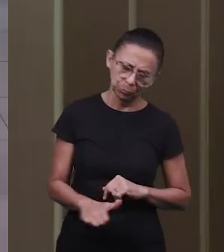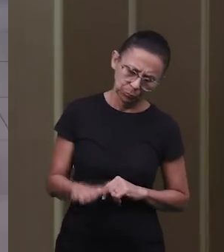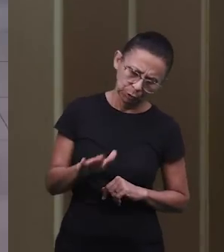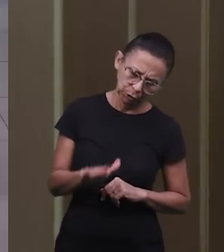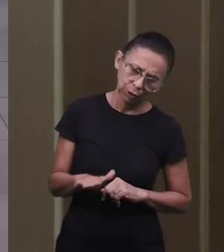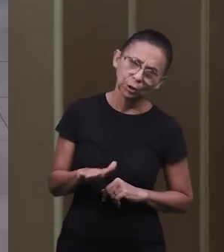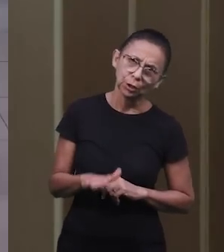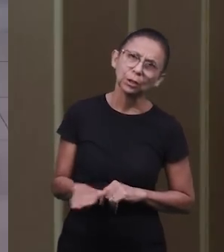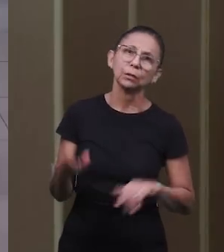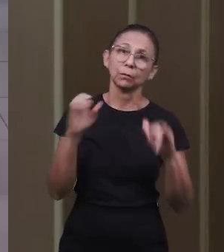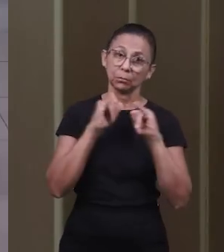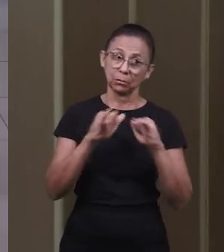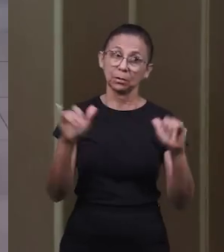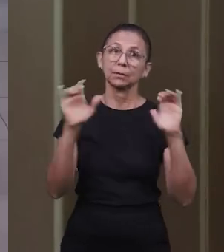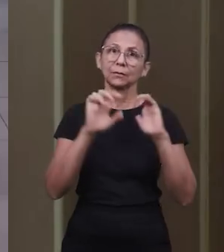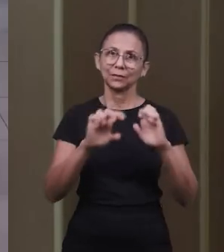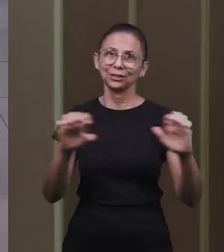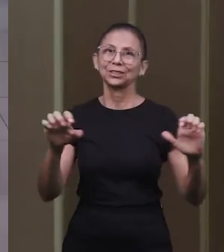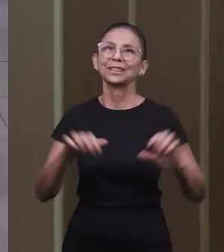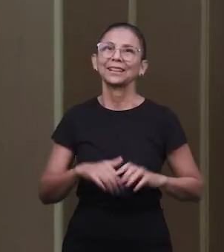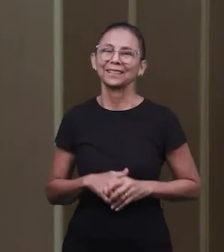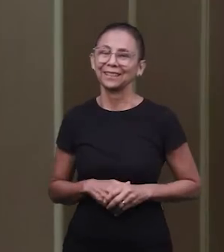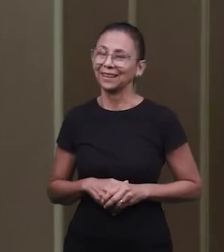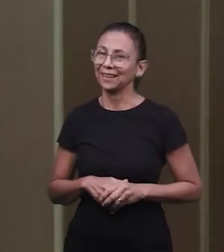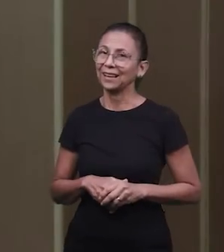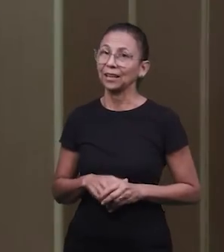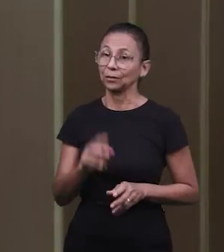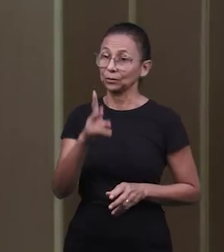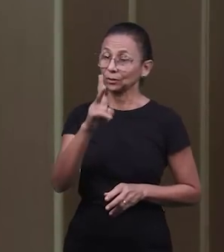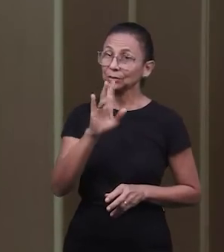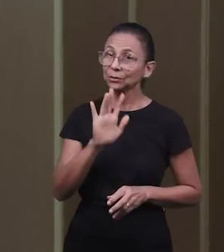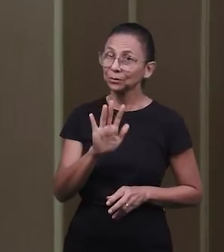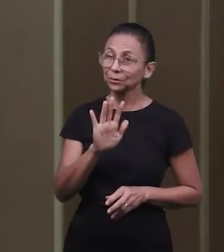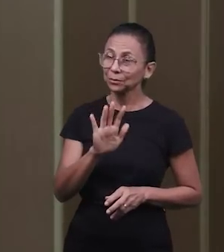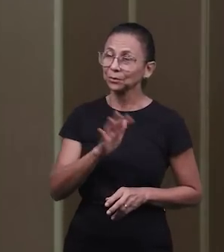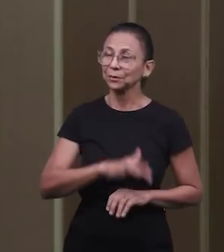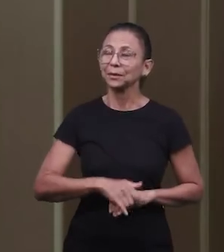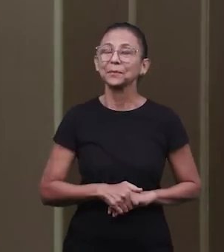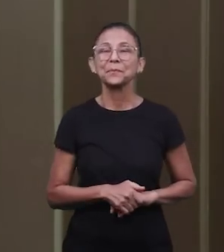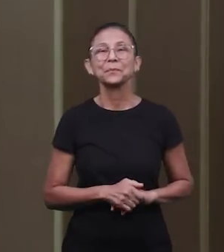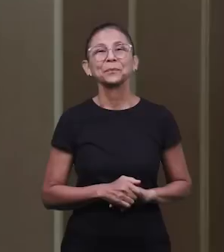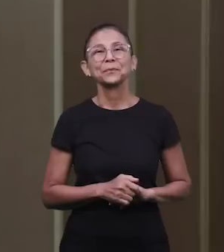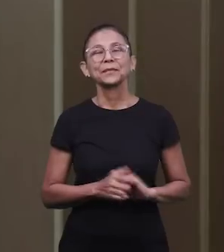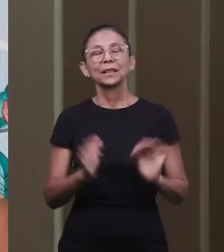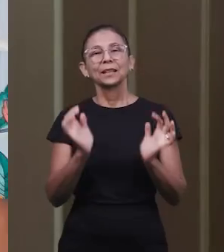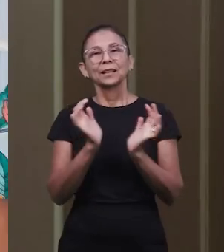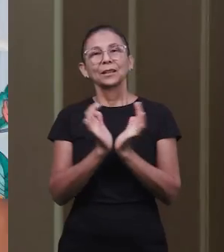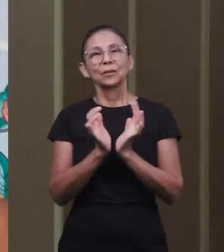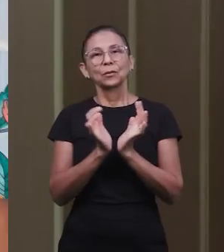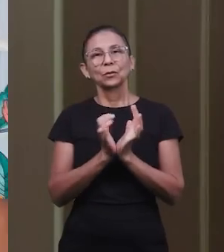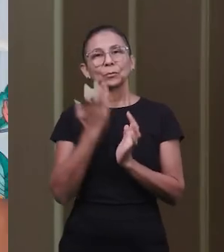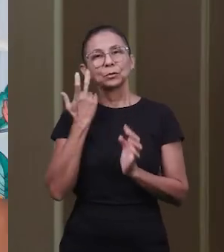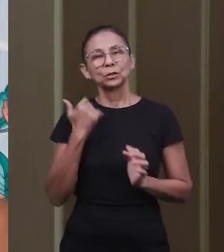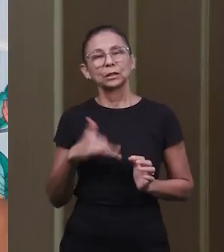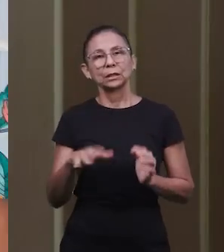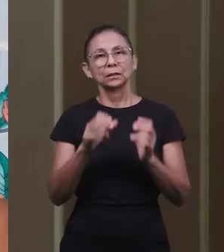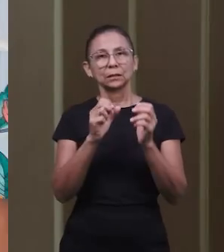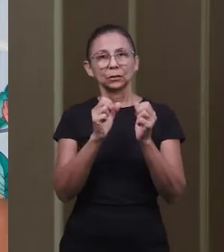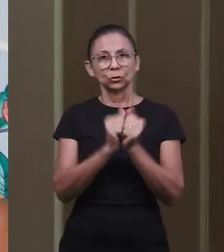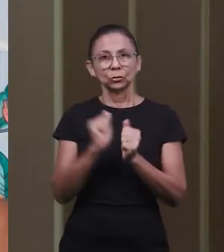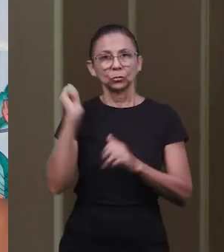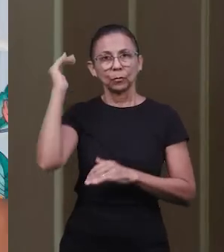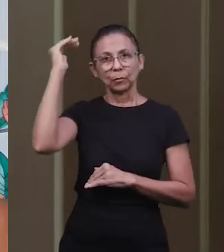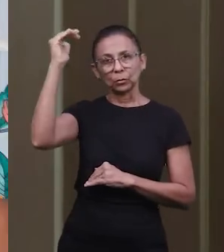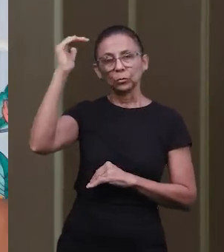desde cedo colocando em prática o anúncio do Evangelho. Mas não parou por aí, não. As crianças, juntamente com os irmãos da